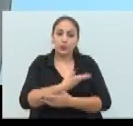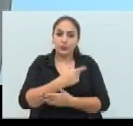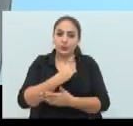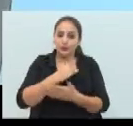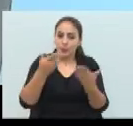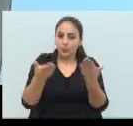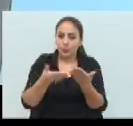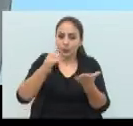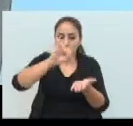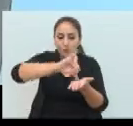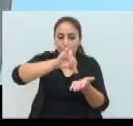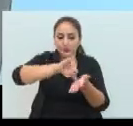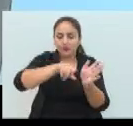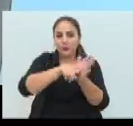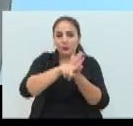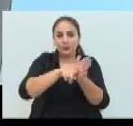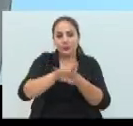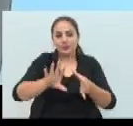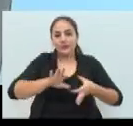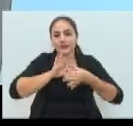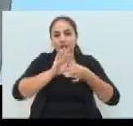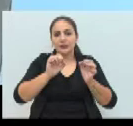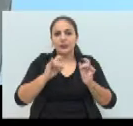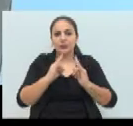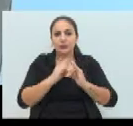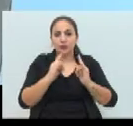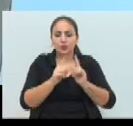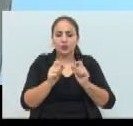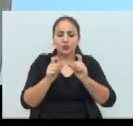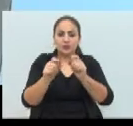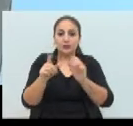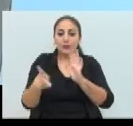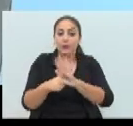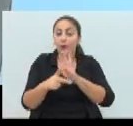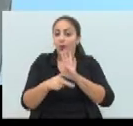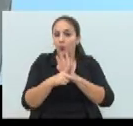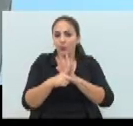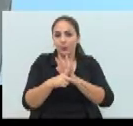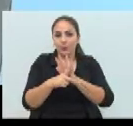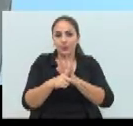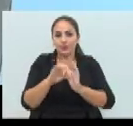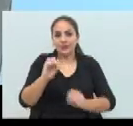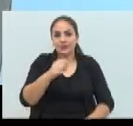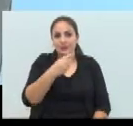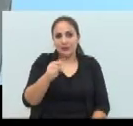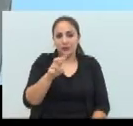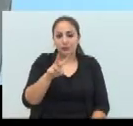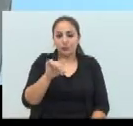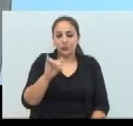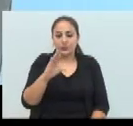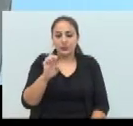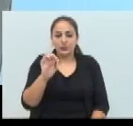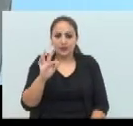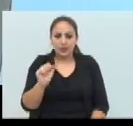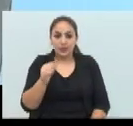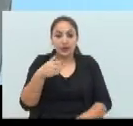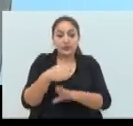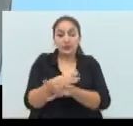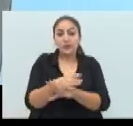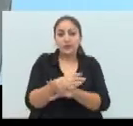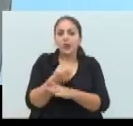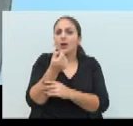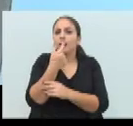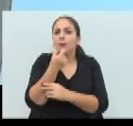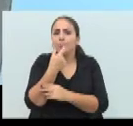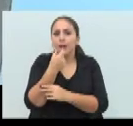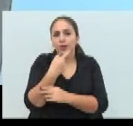nós temos um centro, né, de pesquisa ligado ao Instituto do Câncer, Hospital São Vicente, que a gente consegue ter acesso a drogas que hoje o